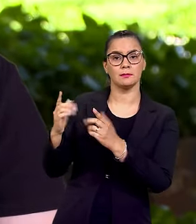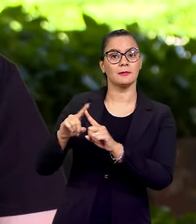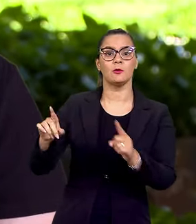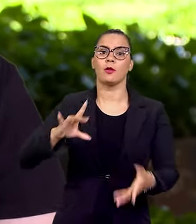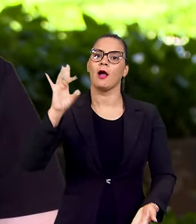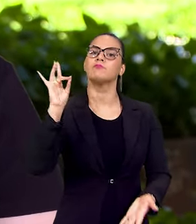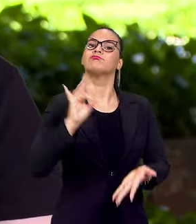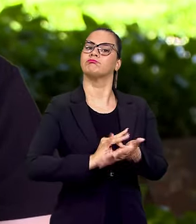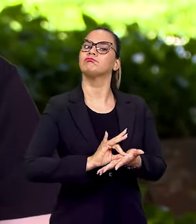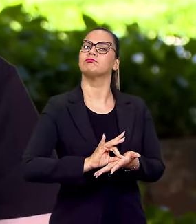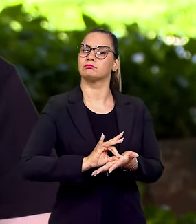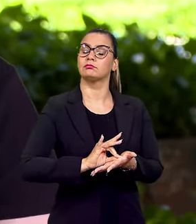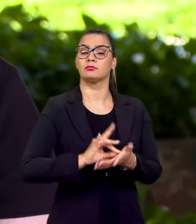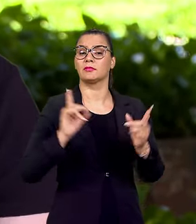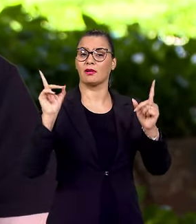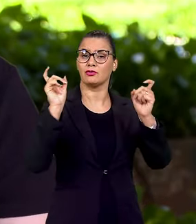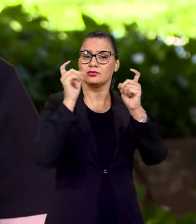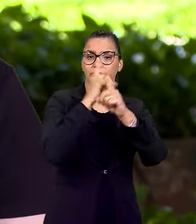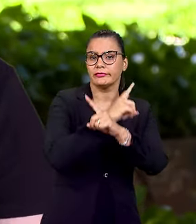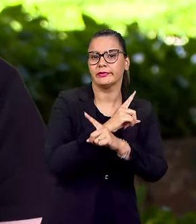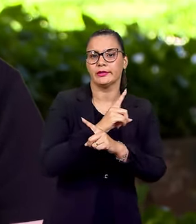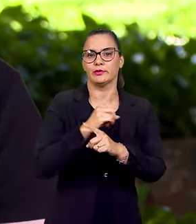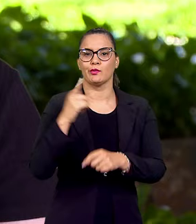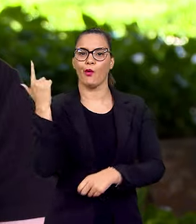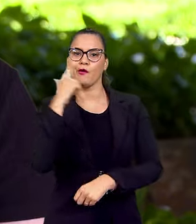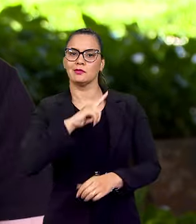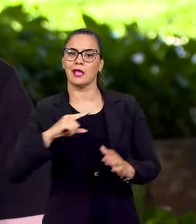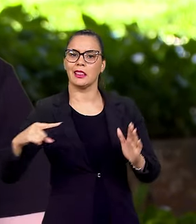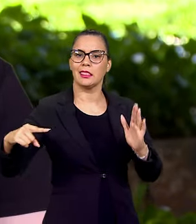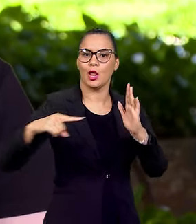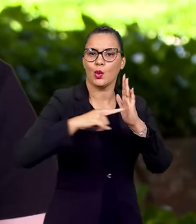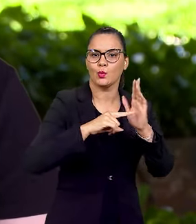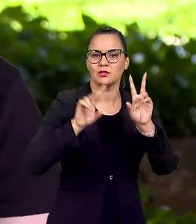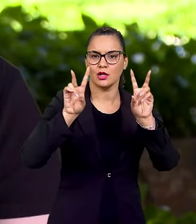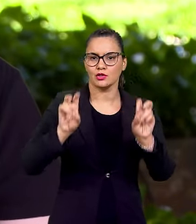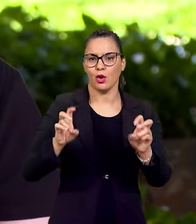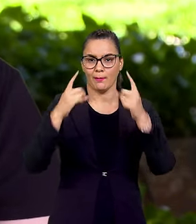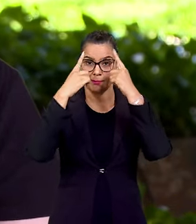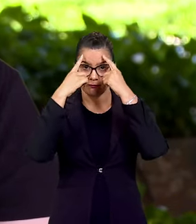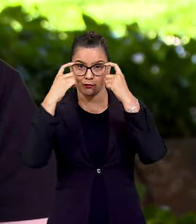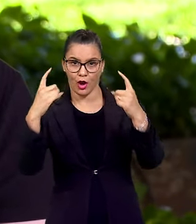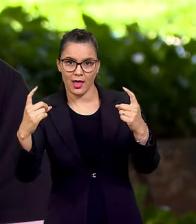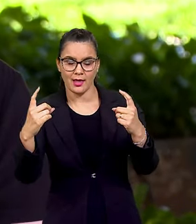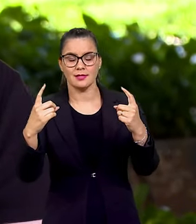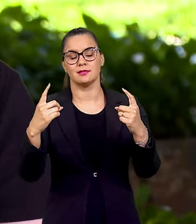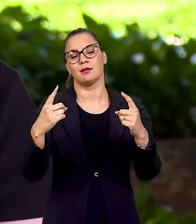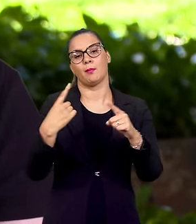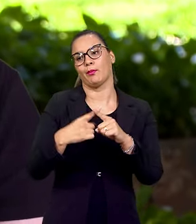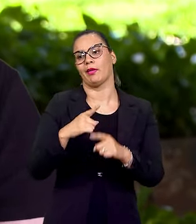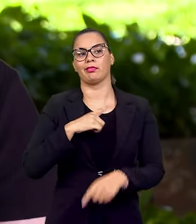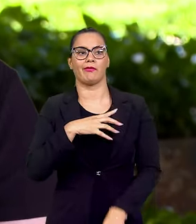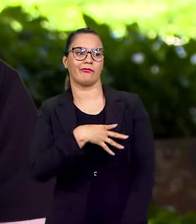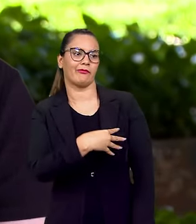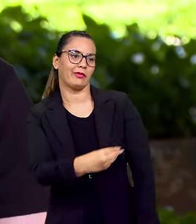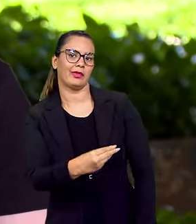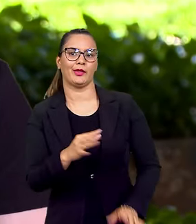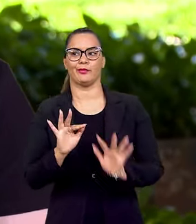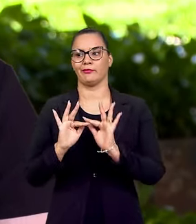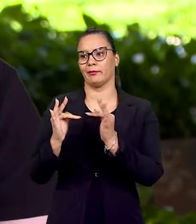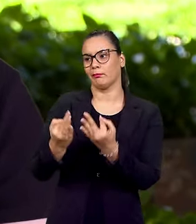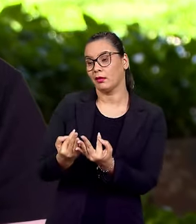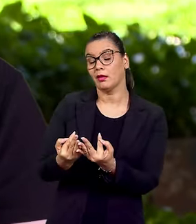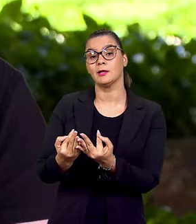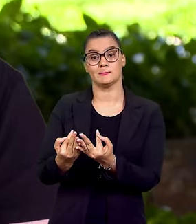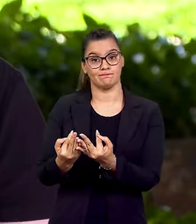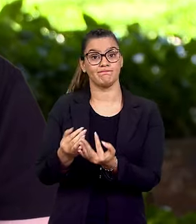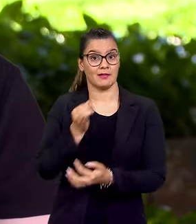dados, mas sim com a concretude. E é muito difícil você fazer uma denúncia sobre violência doméstica, porque isso envolve filhos,